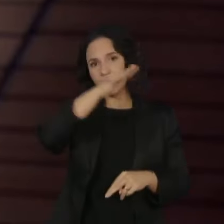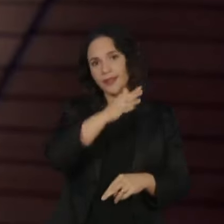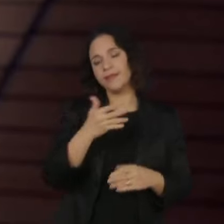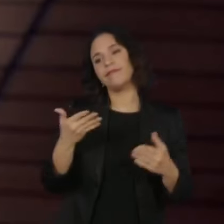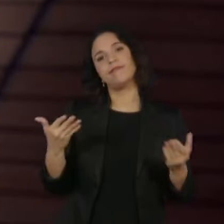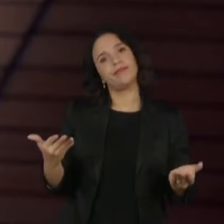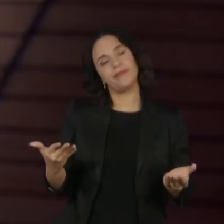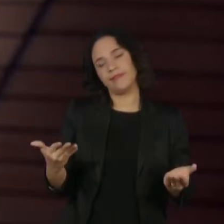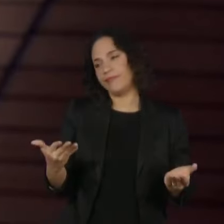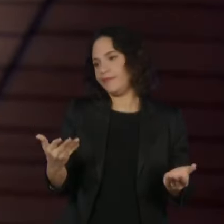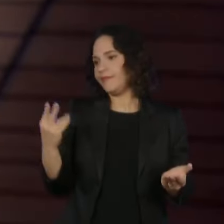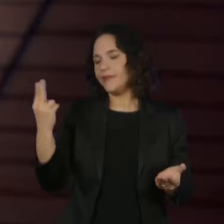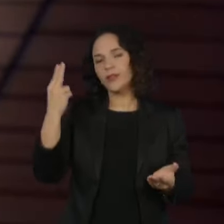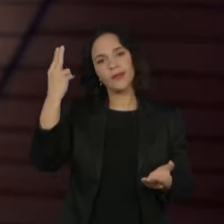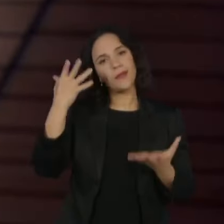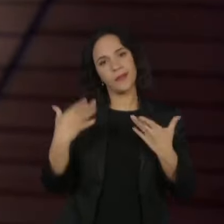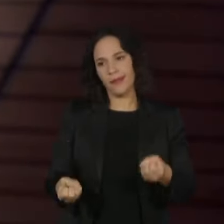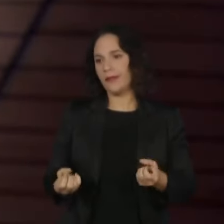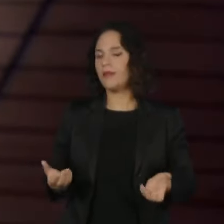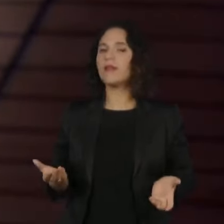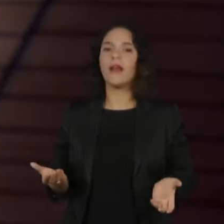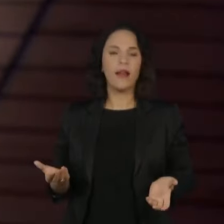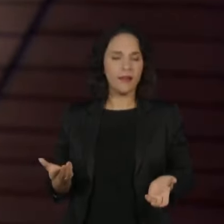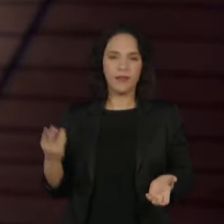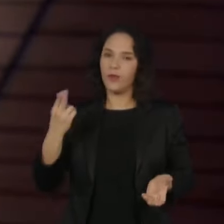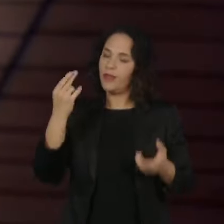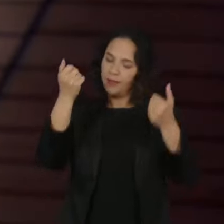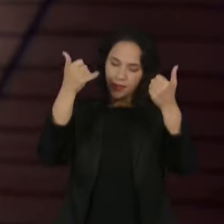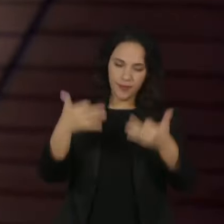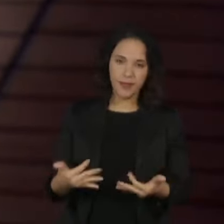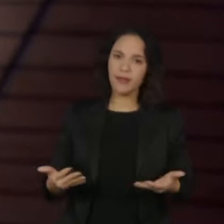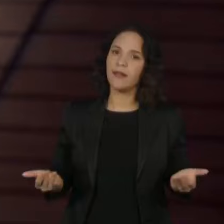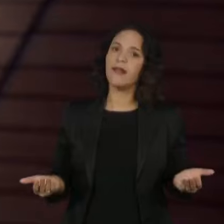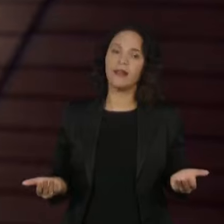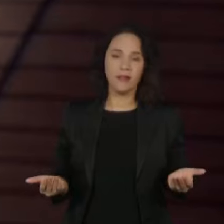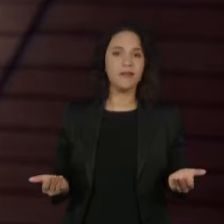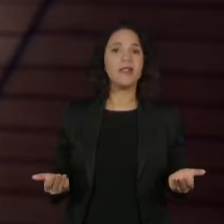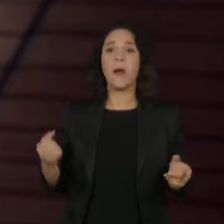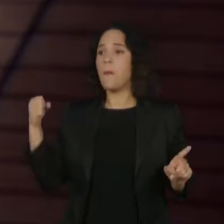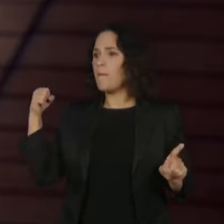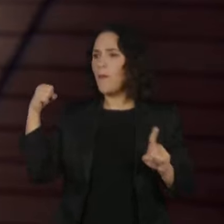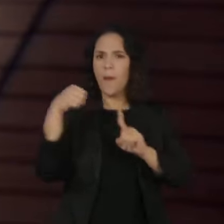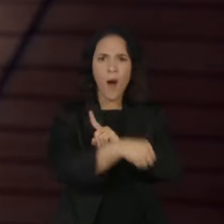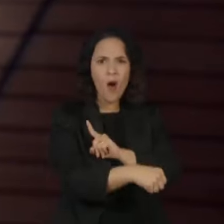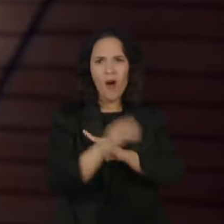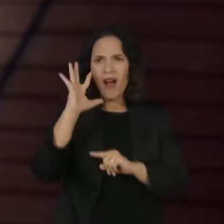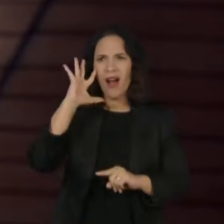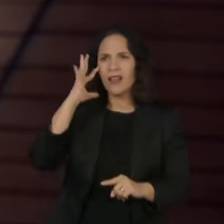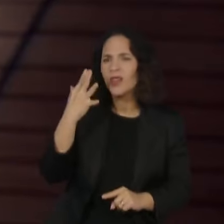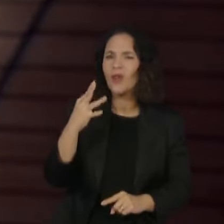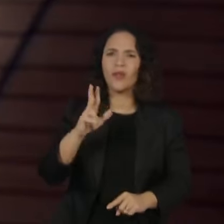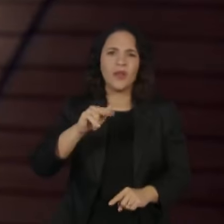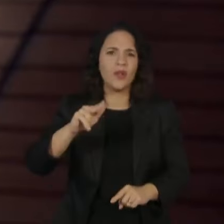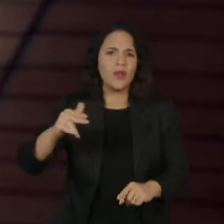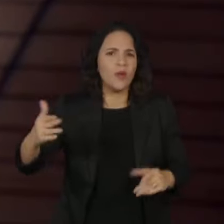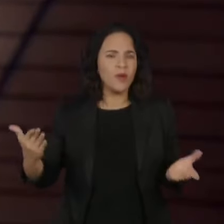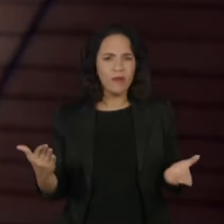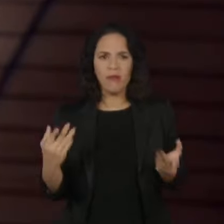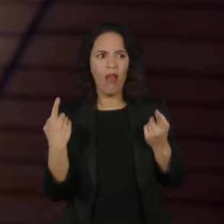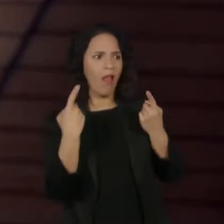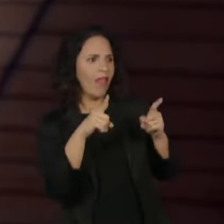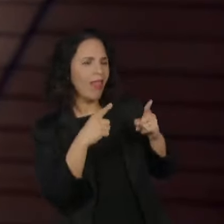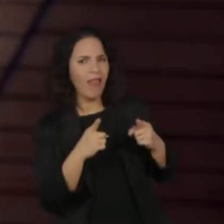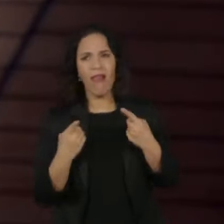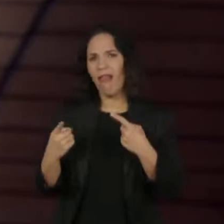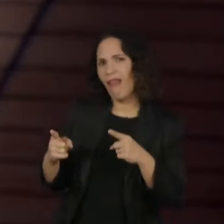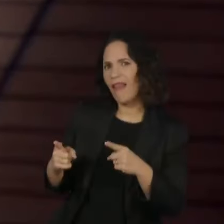inominável e é injustificável agressão física não é a solução em nenhum caso nem na provocação